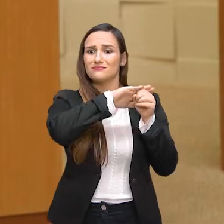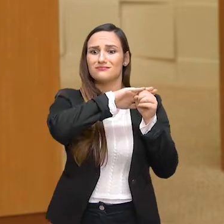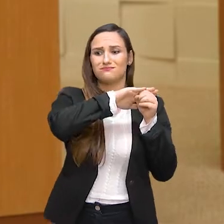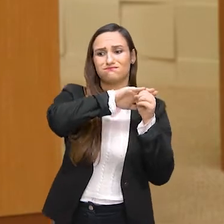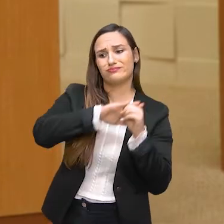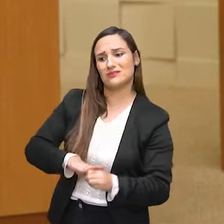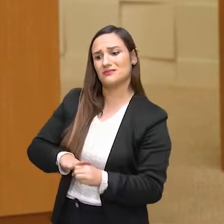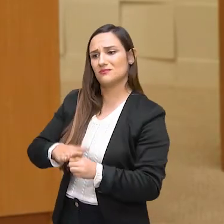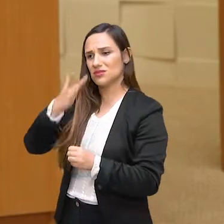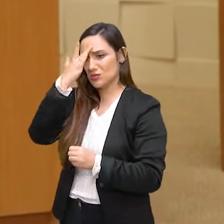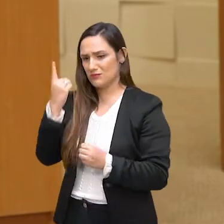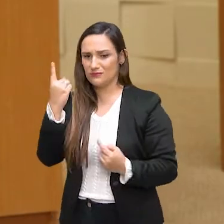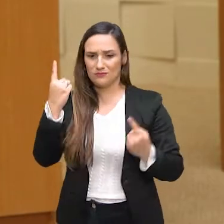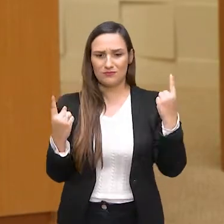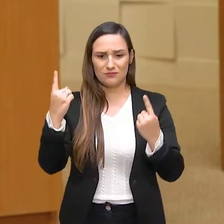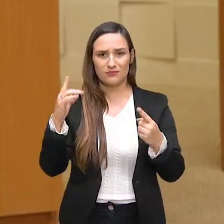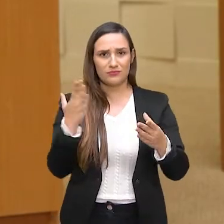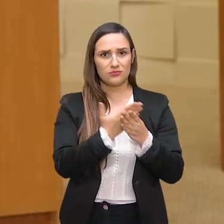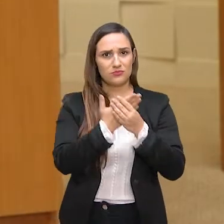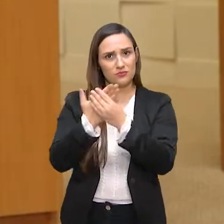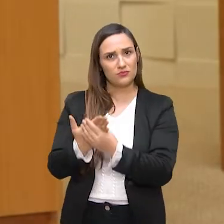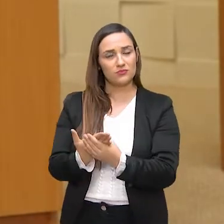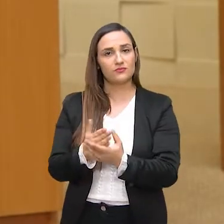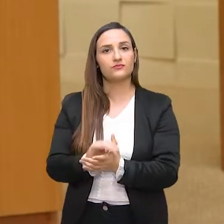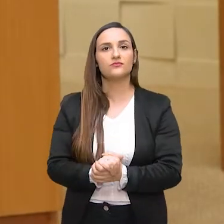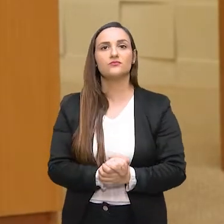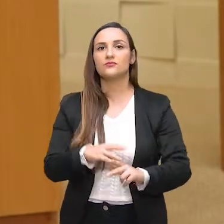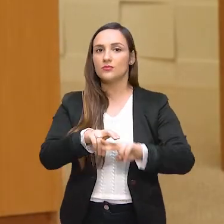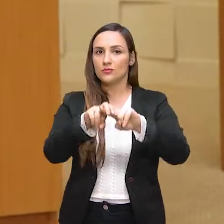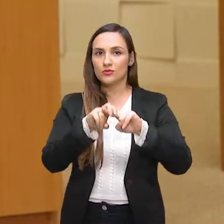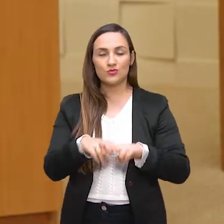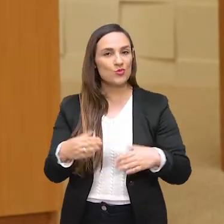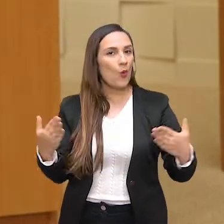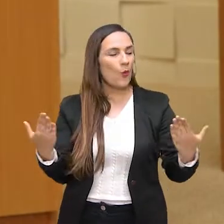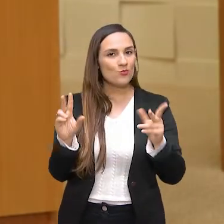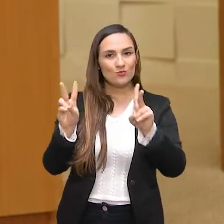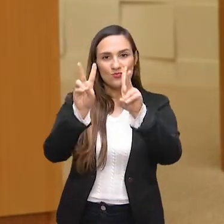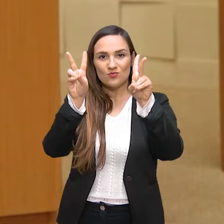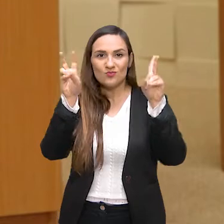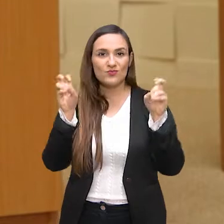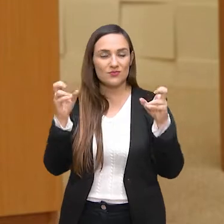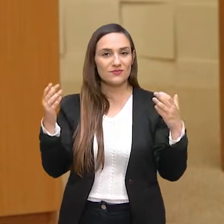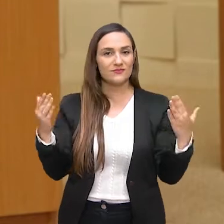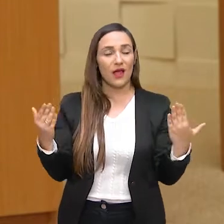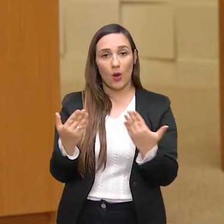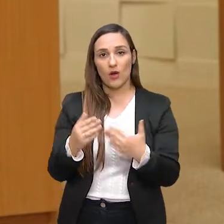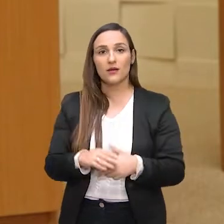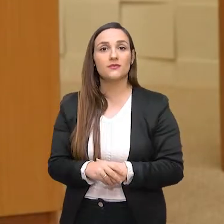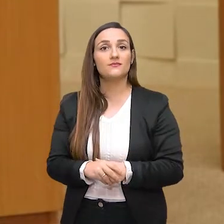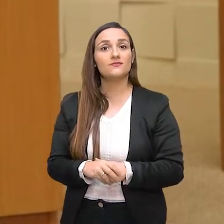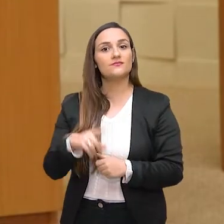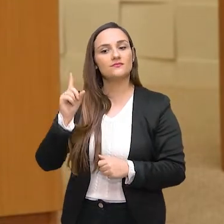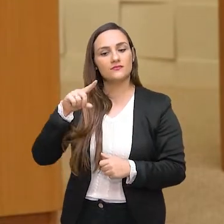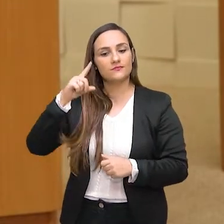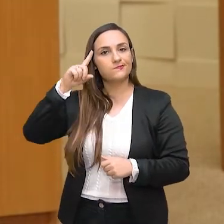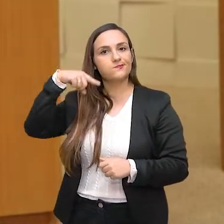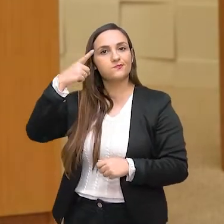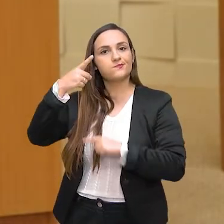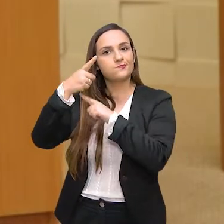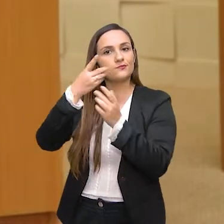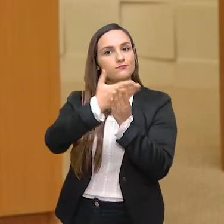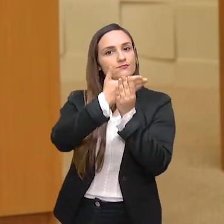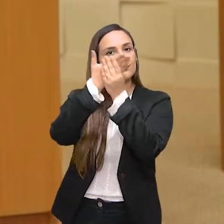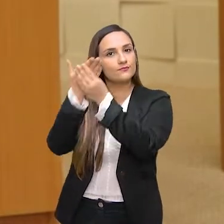das partes envolvidas na relação. Por isso, o assunto que está no mérito da questão de hoje é o